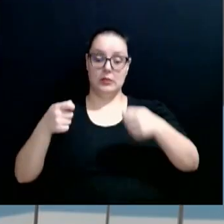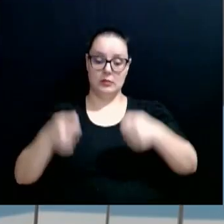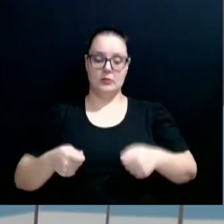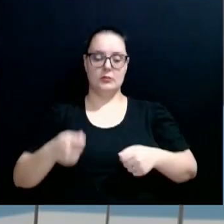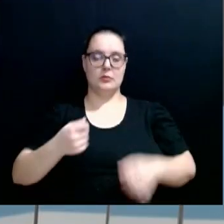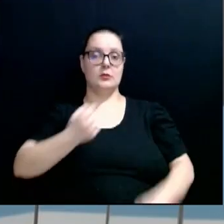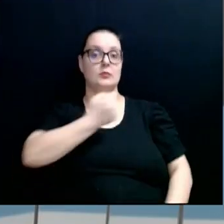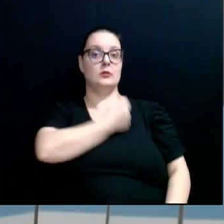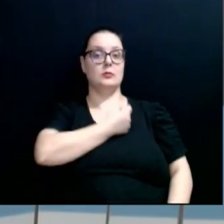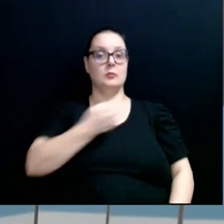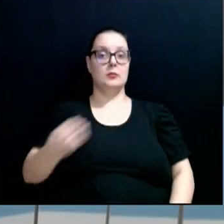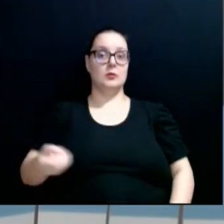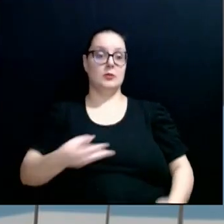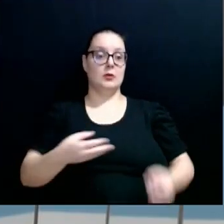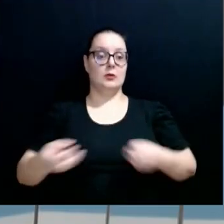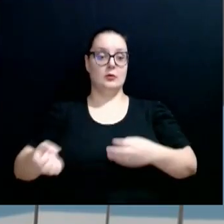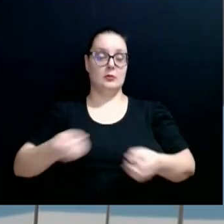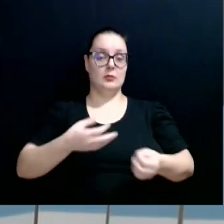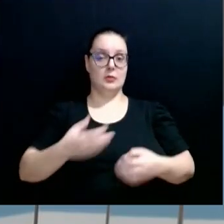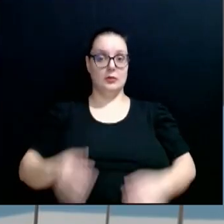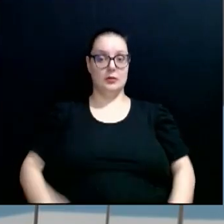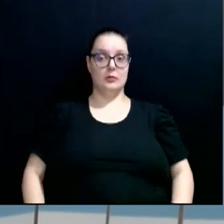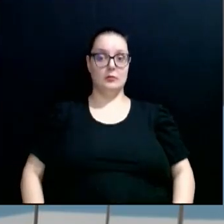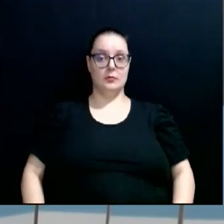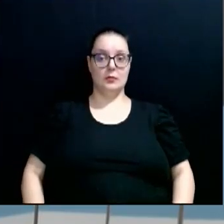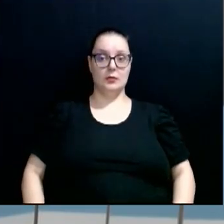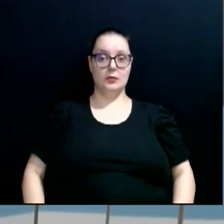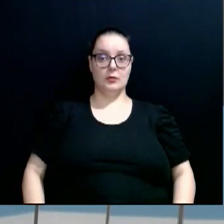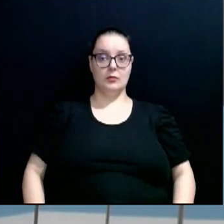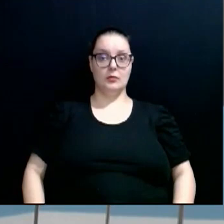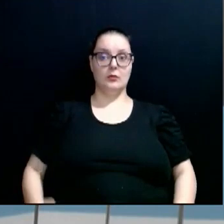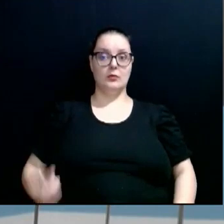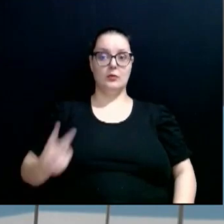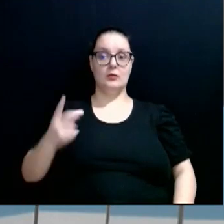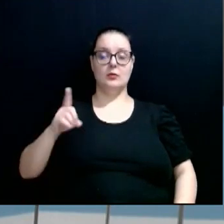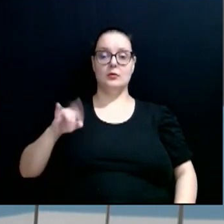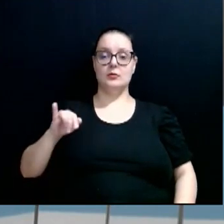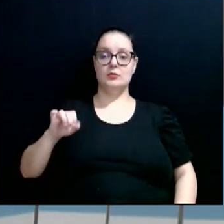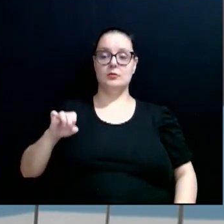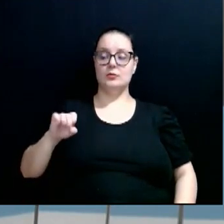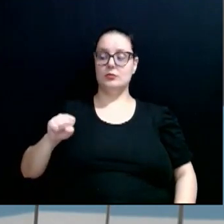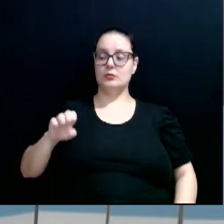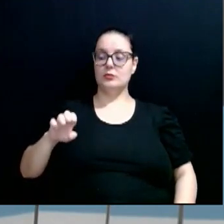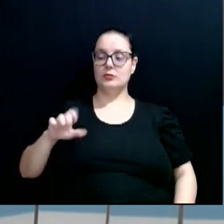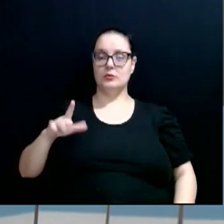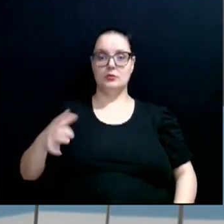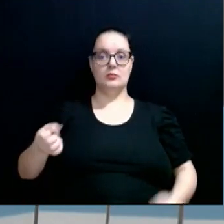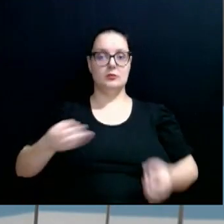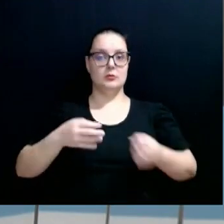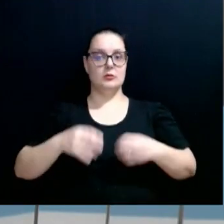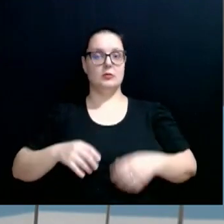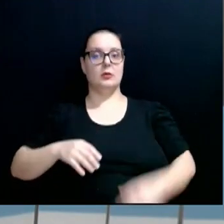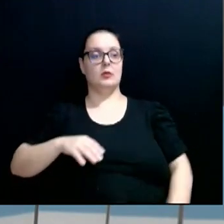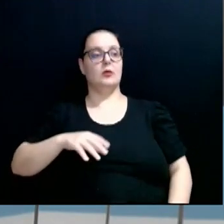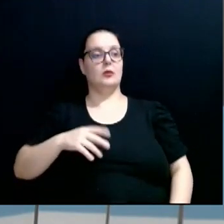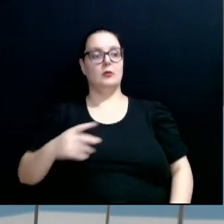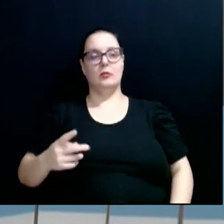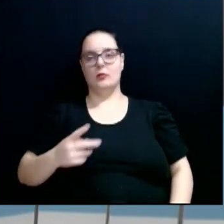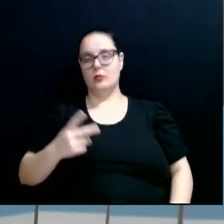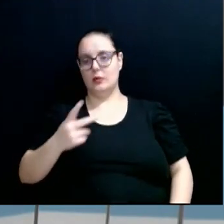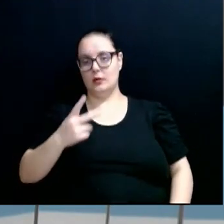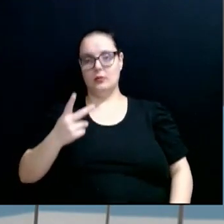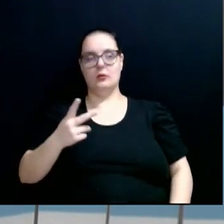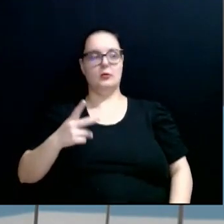atualizados, o valor do diesel está atualizado, o valor da mão de obra está atualizado, os custos